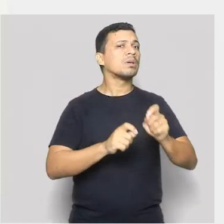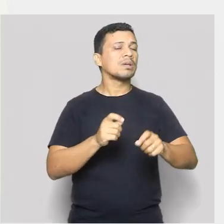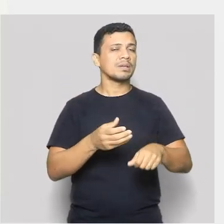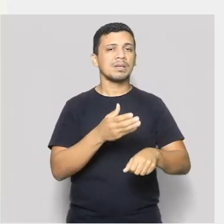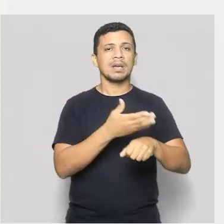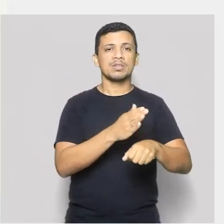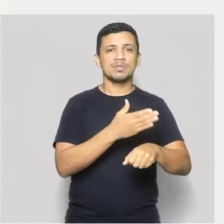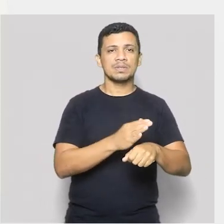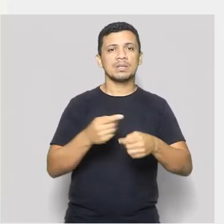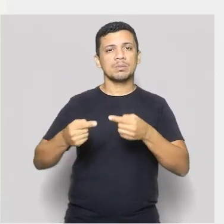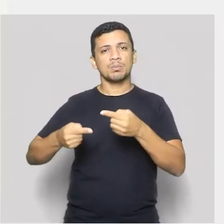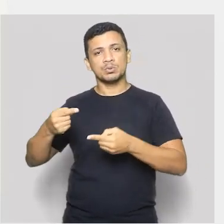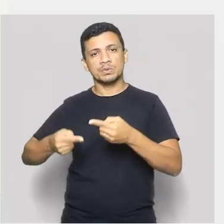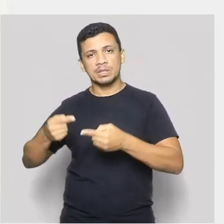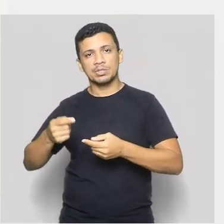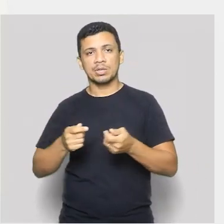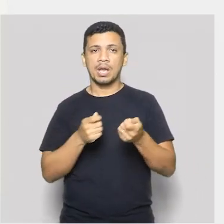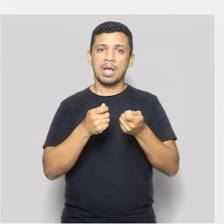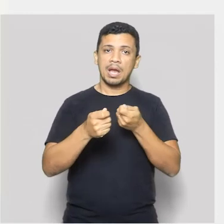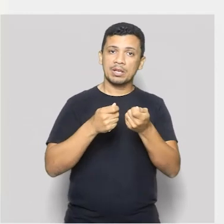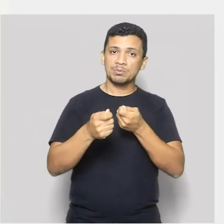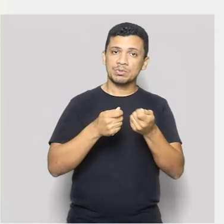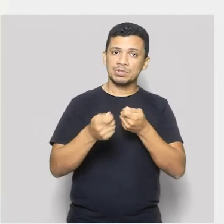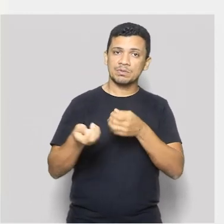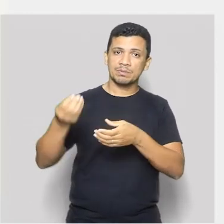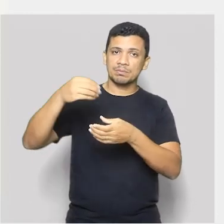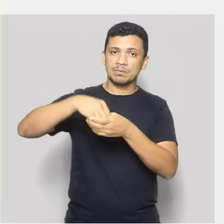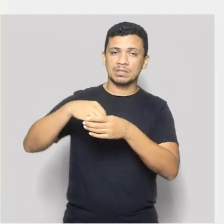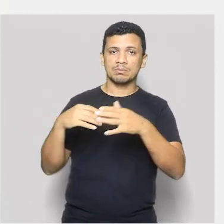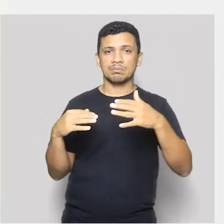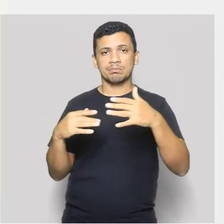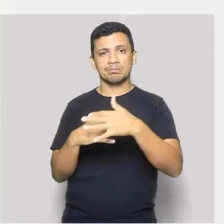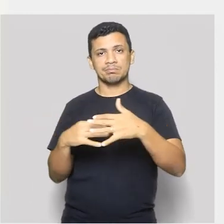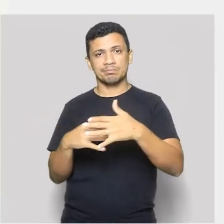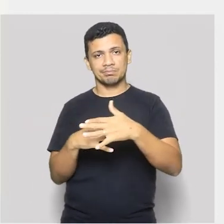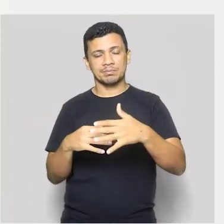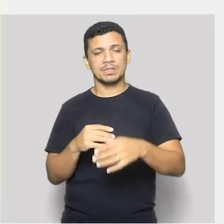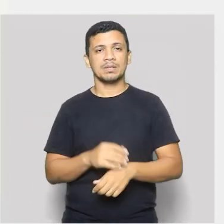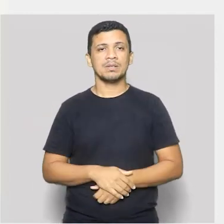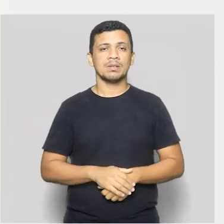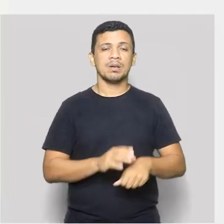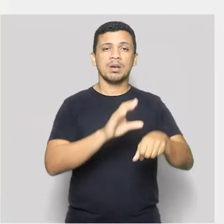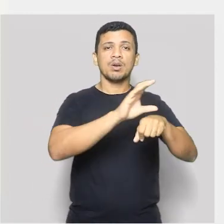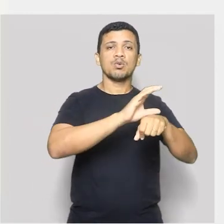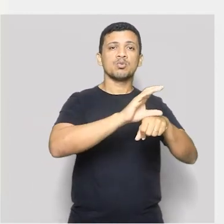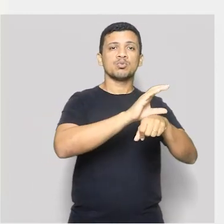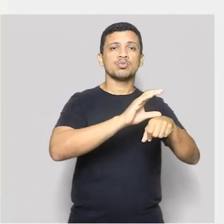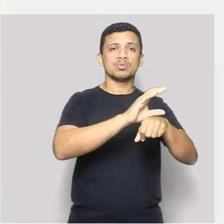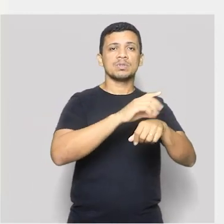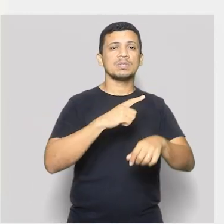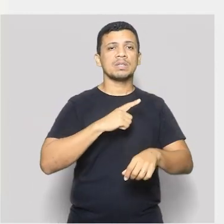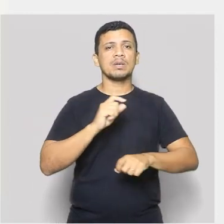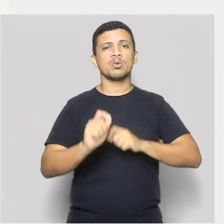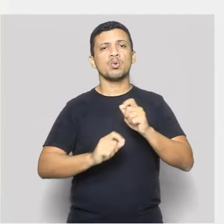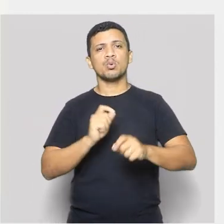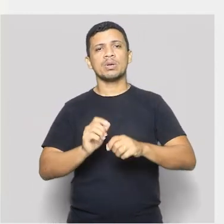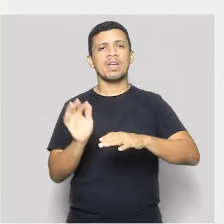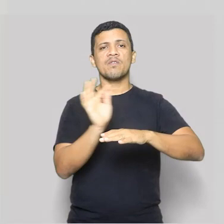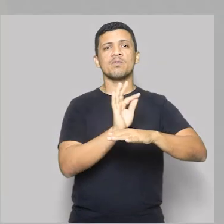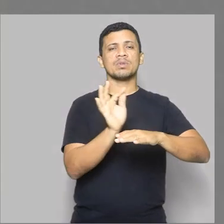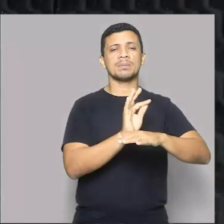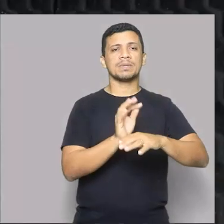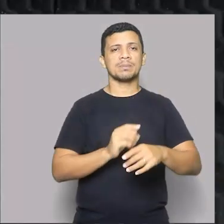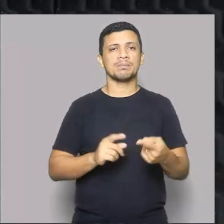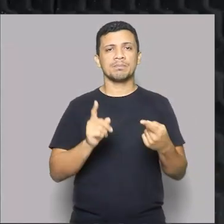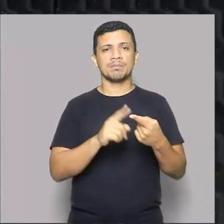atividades político-administrativas dentro da própria cidade. A nossa Constituição tem como fundamentos as seguintes